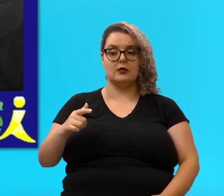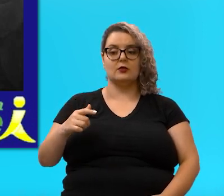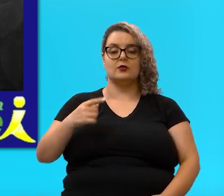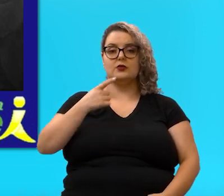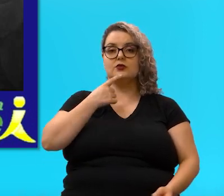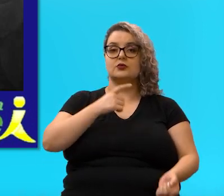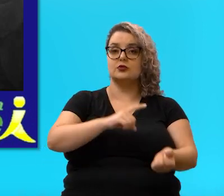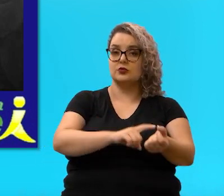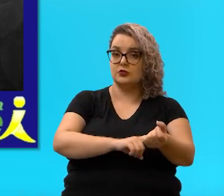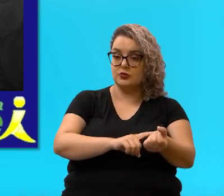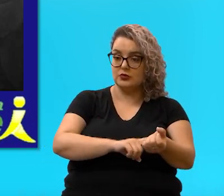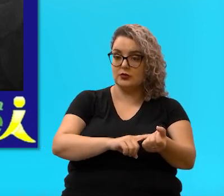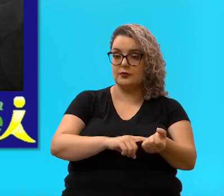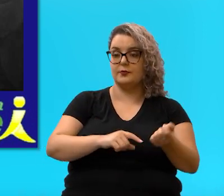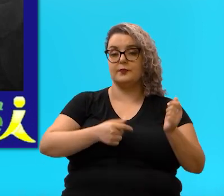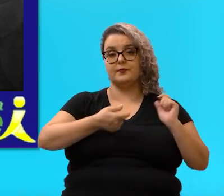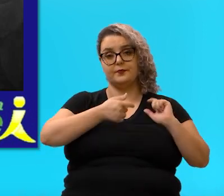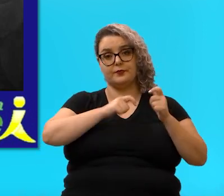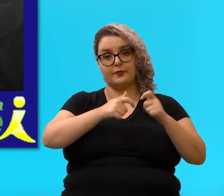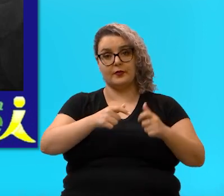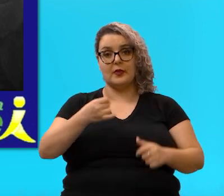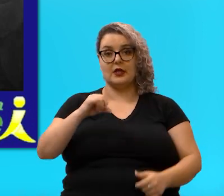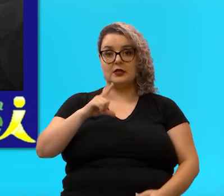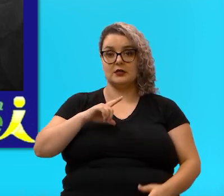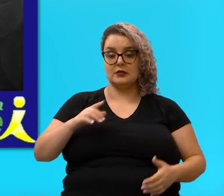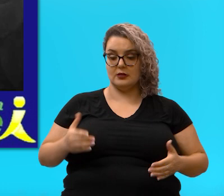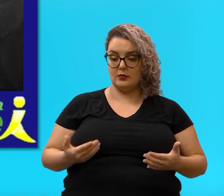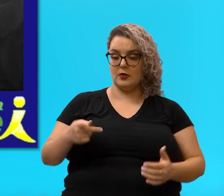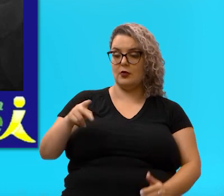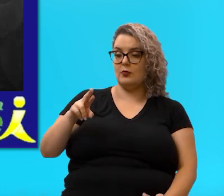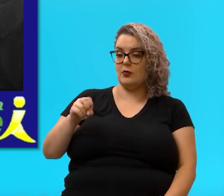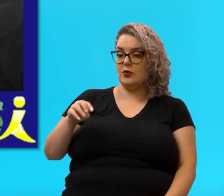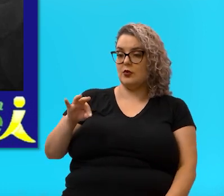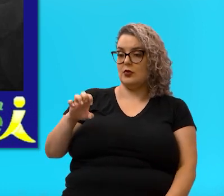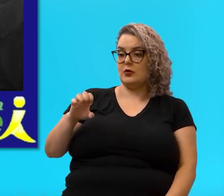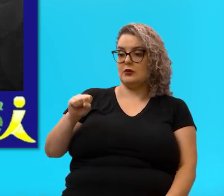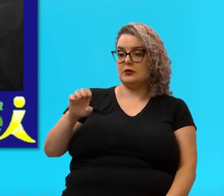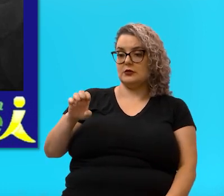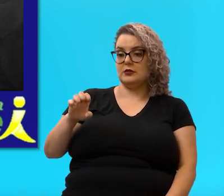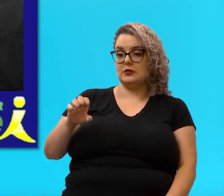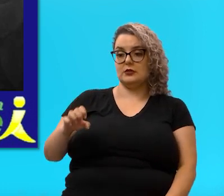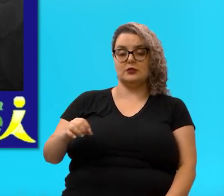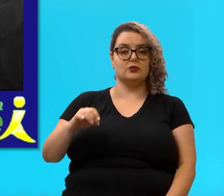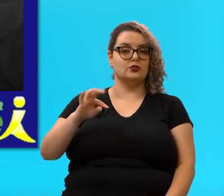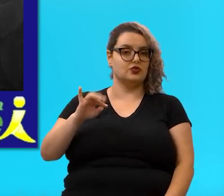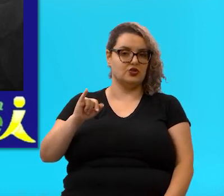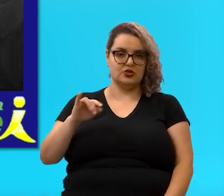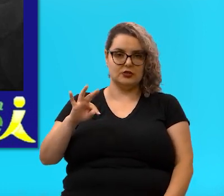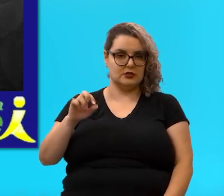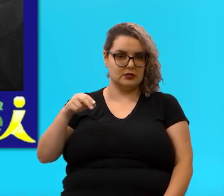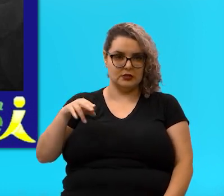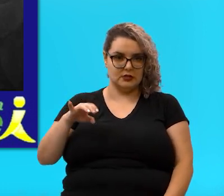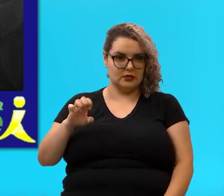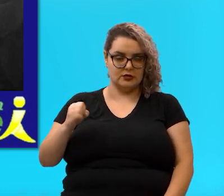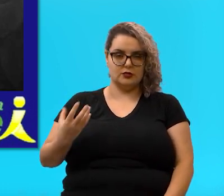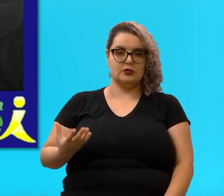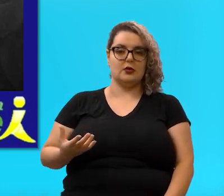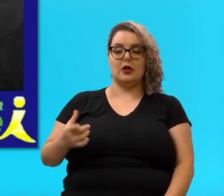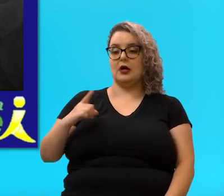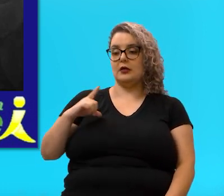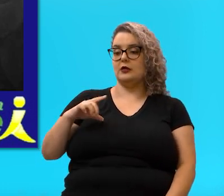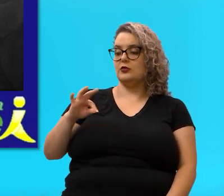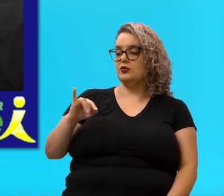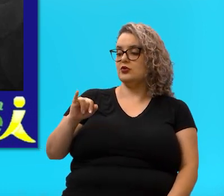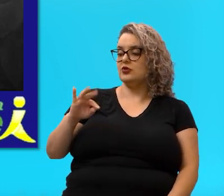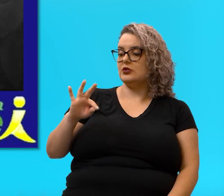próteses também, mesmo as próteses convencionais, se o paciente tem uma prótese convencional, seja de titânio, do titânio você tem, fala, eu tenho uma prótese